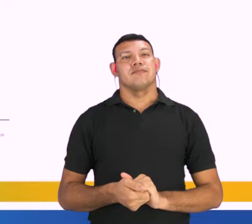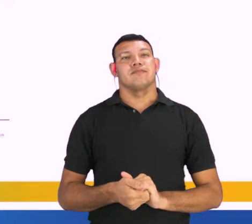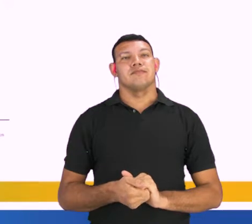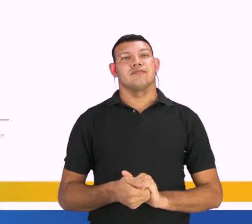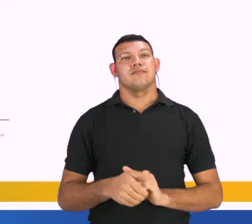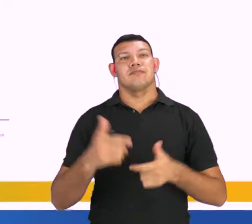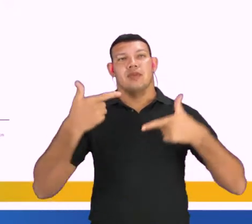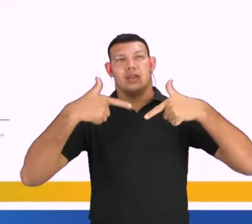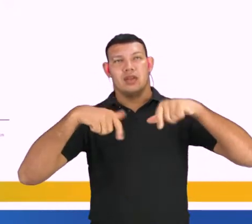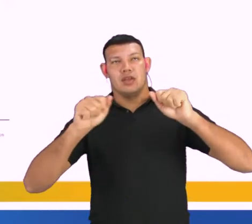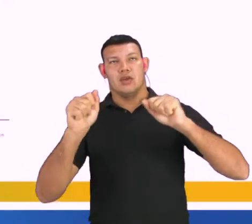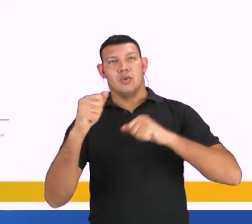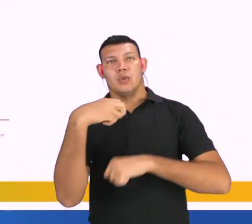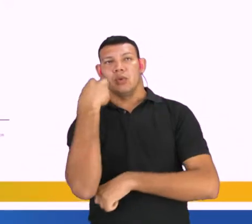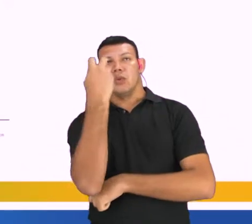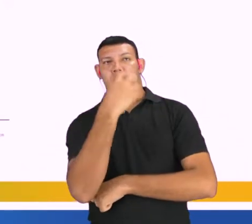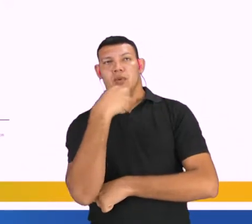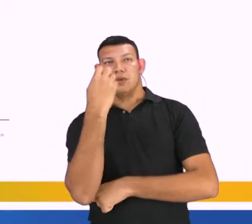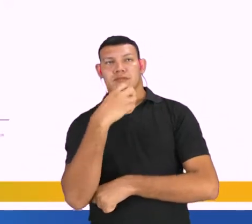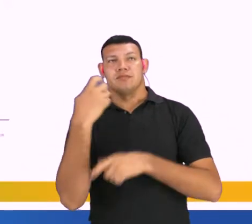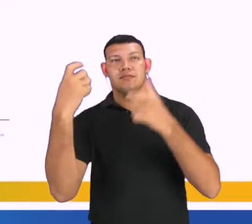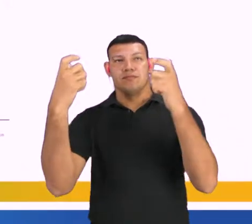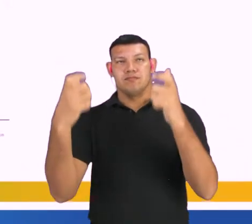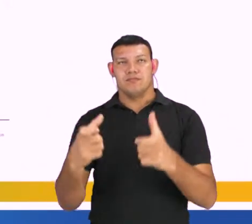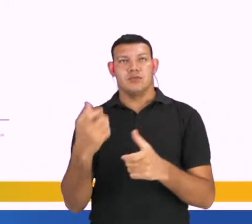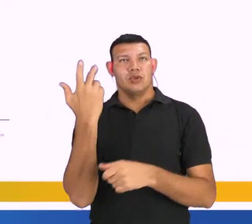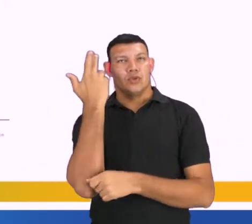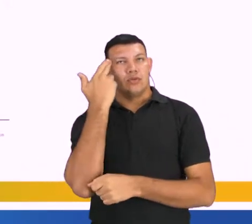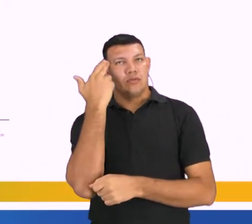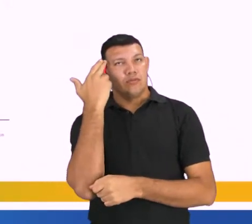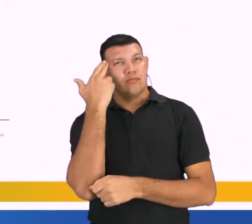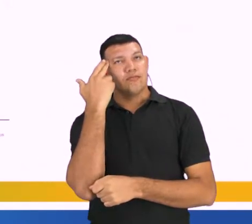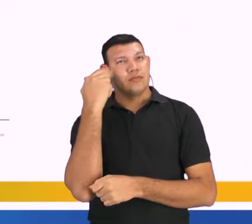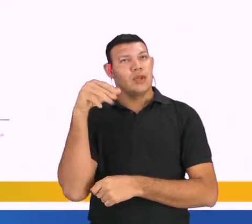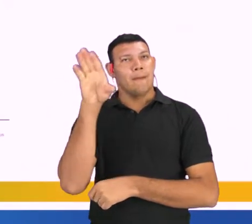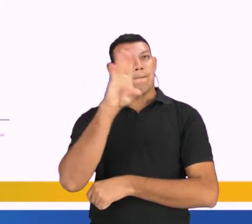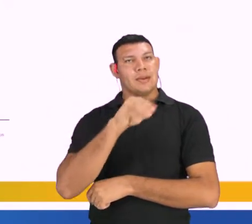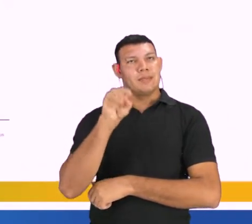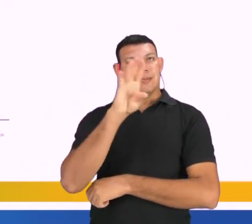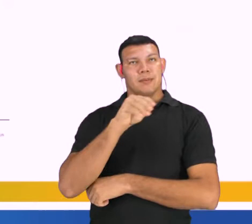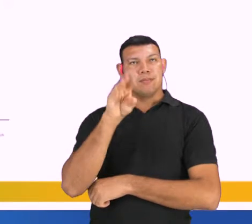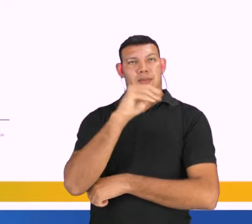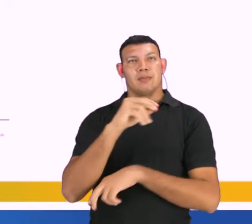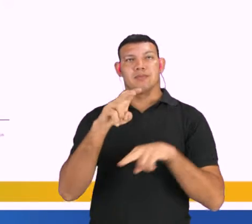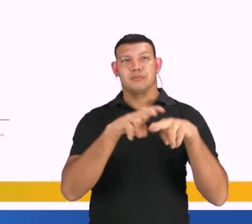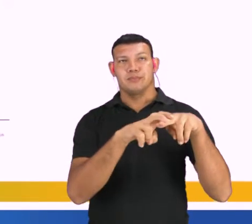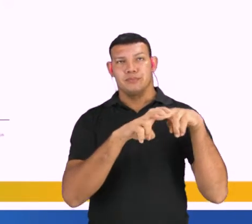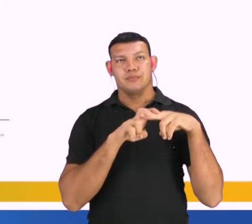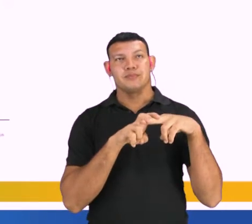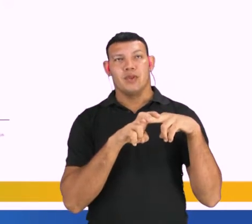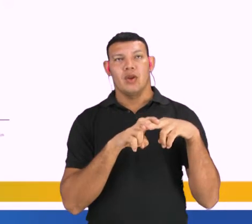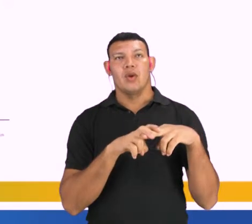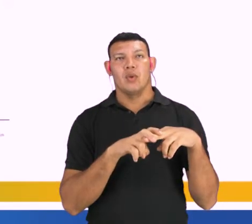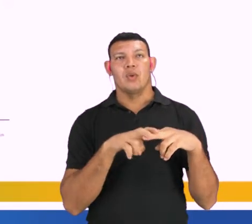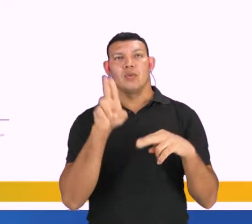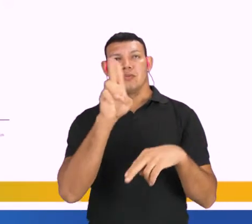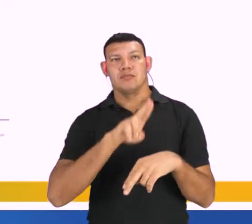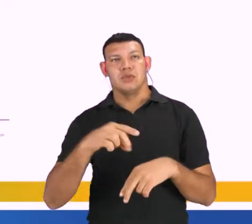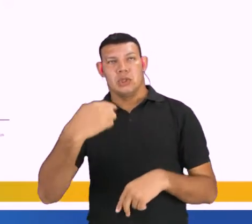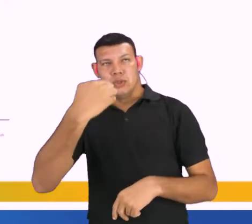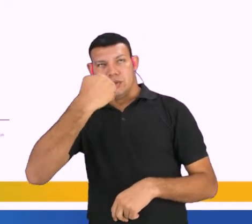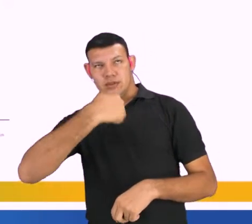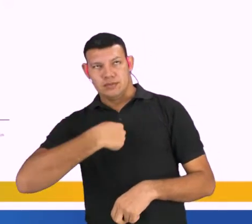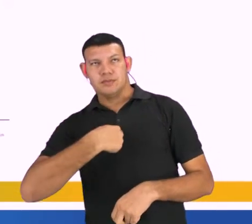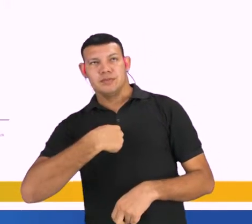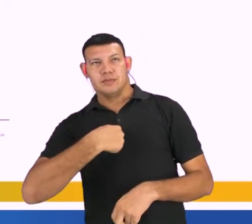eu aqui, hoje, não precisam explicitar do que se trata. Além disso, os gestos, expressões faciais,